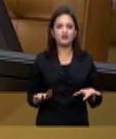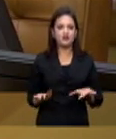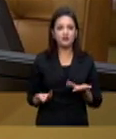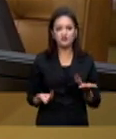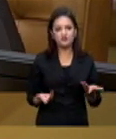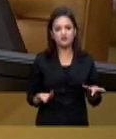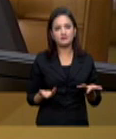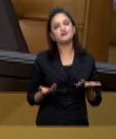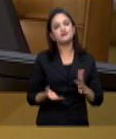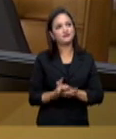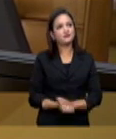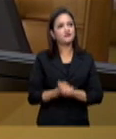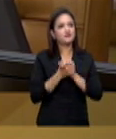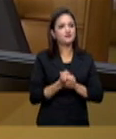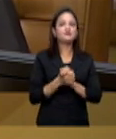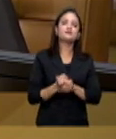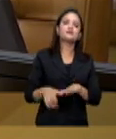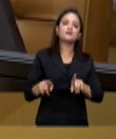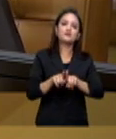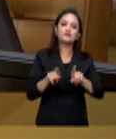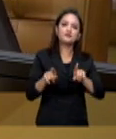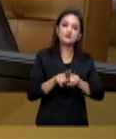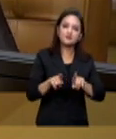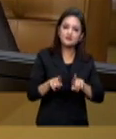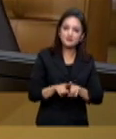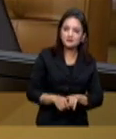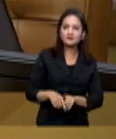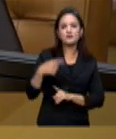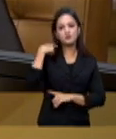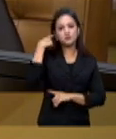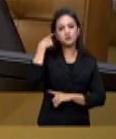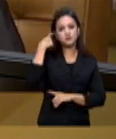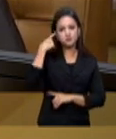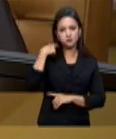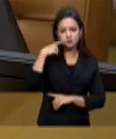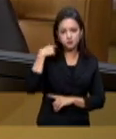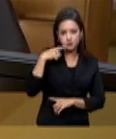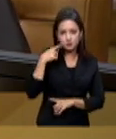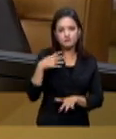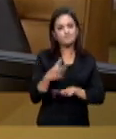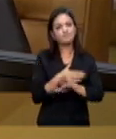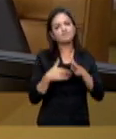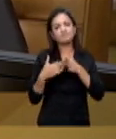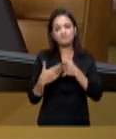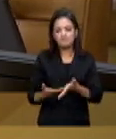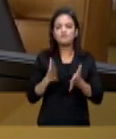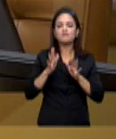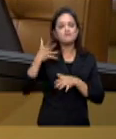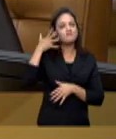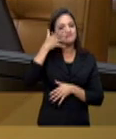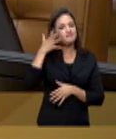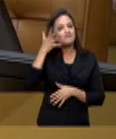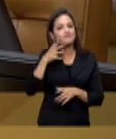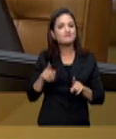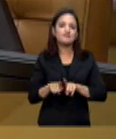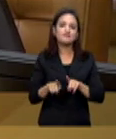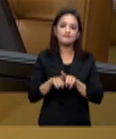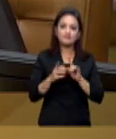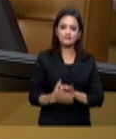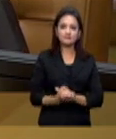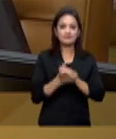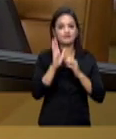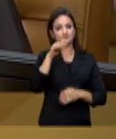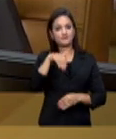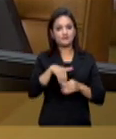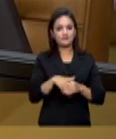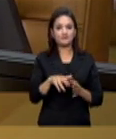na sala virtual, a todos cumprimento, destacando as sustentações orais proferidas e o primoroso voto, como sempre,